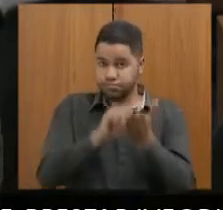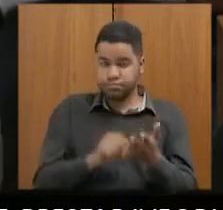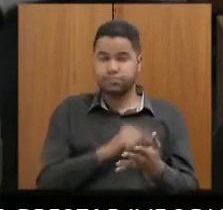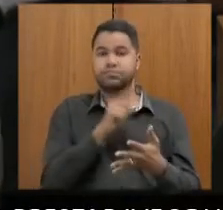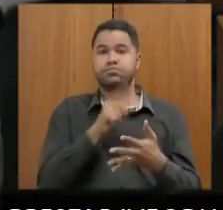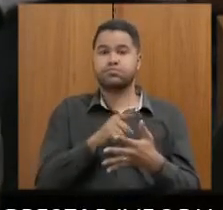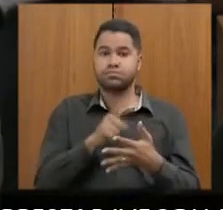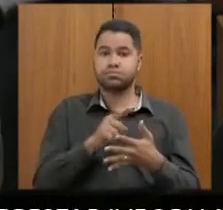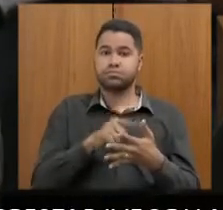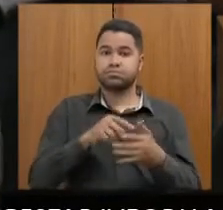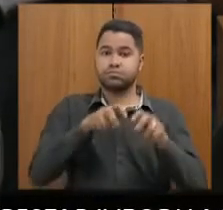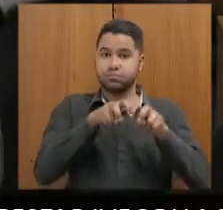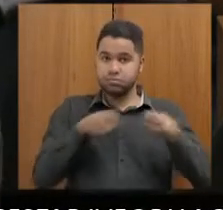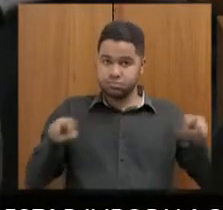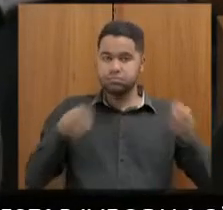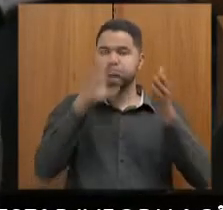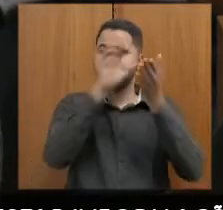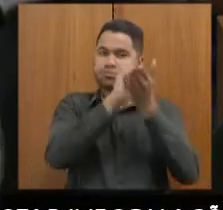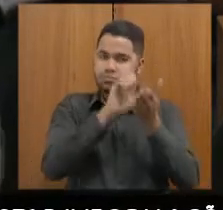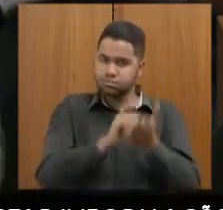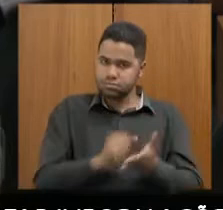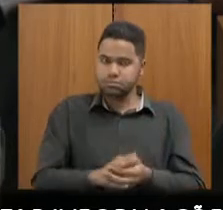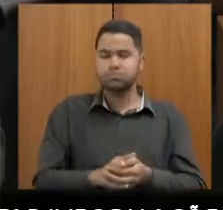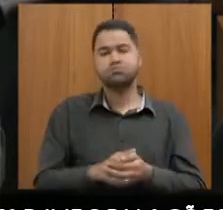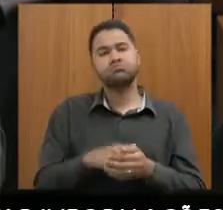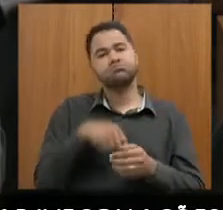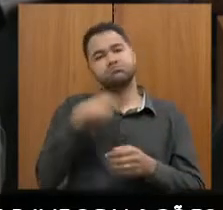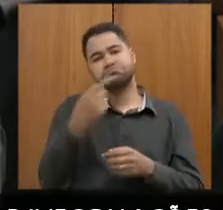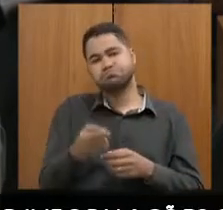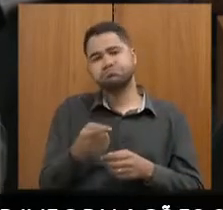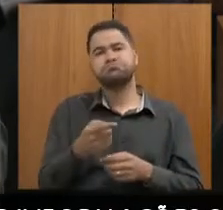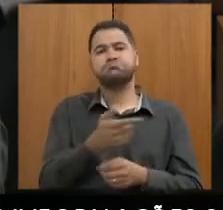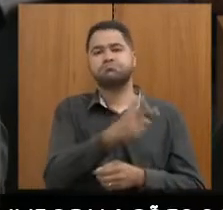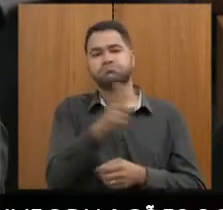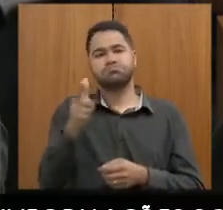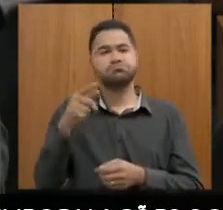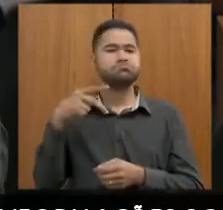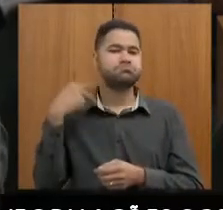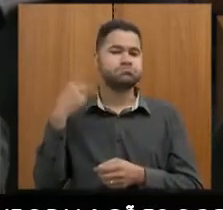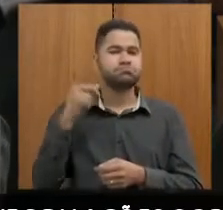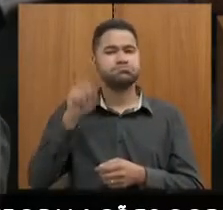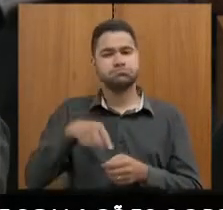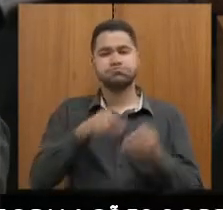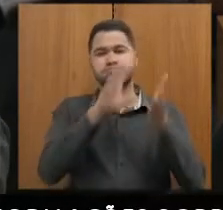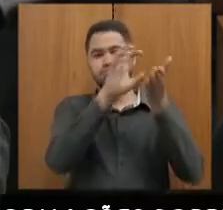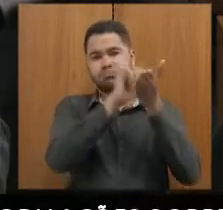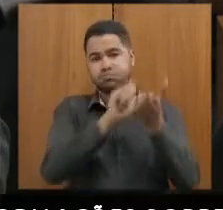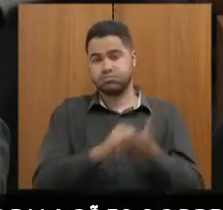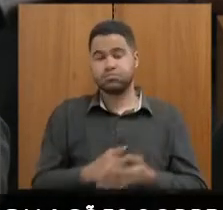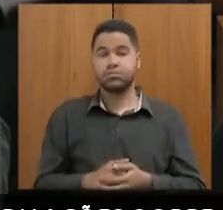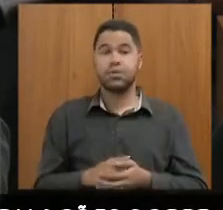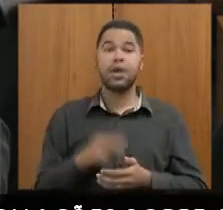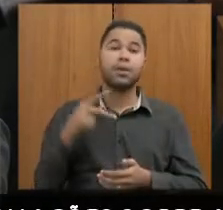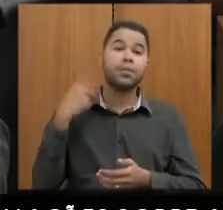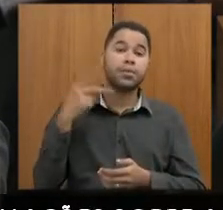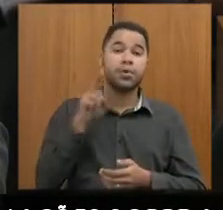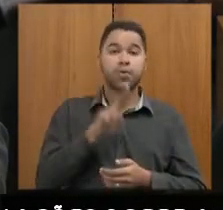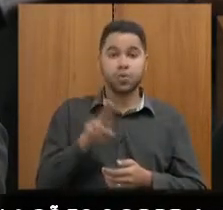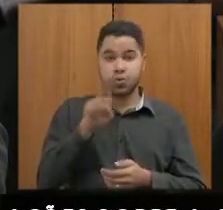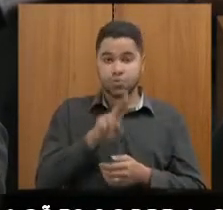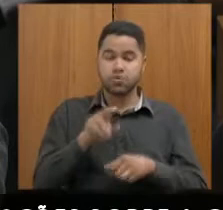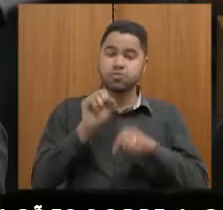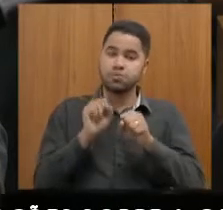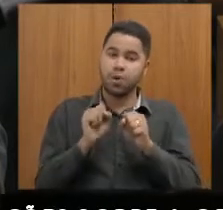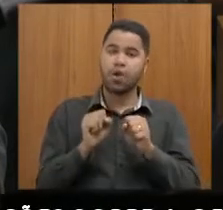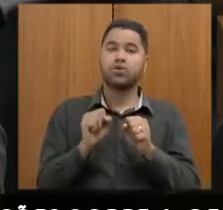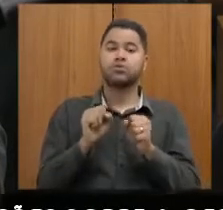membros da mesa da Assembleia por ordem de inscrição e demais parlamentares por ordem de inscrição. O parlamentar que desejar fazer o uso da palavra poderá